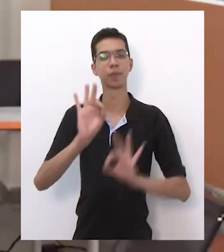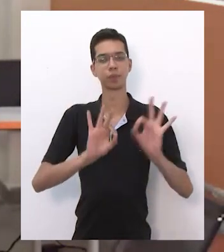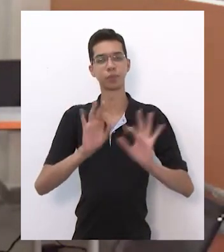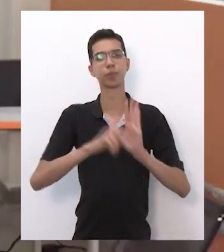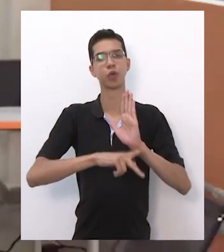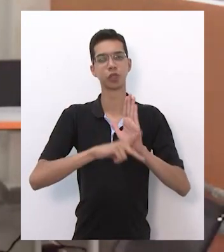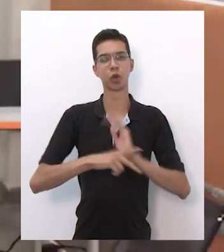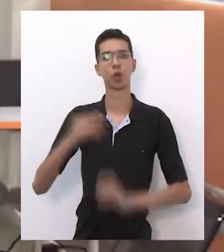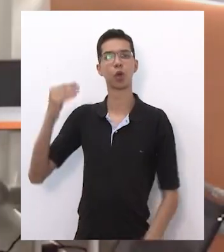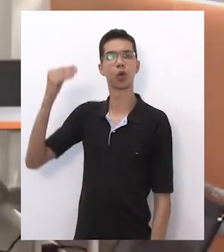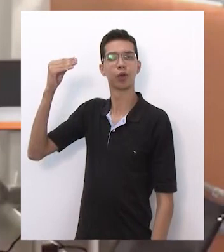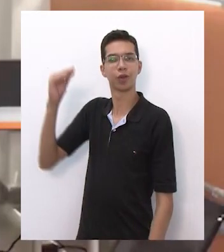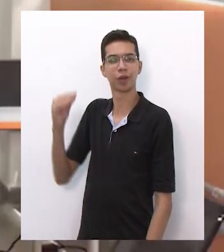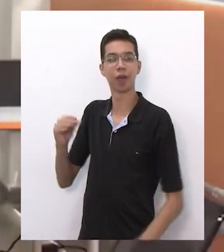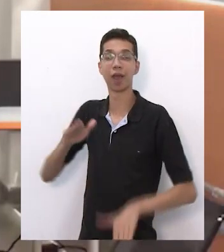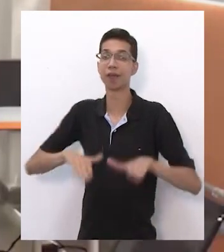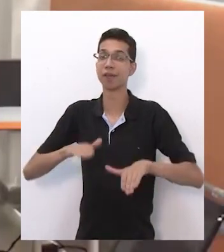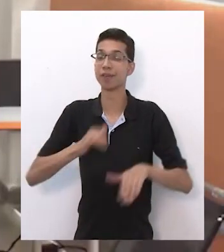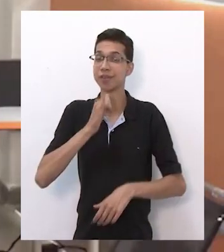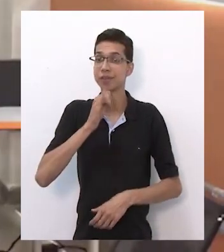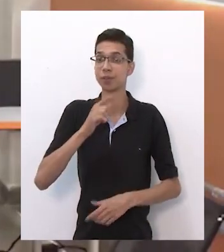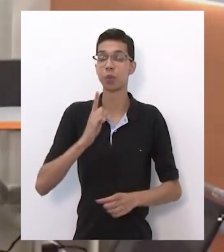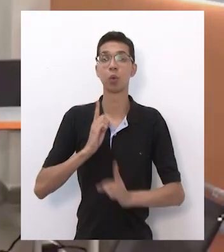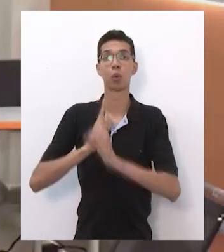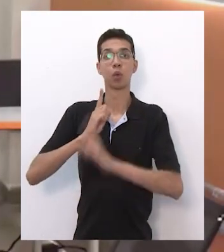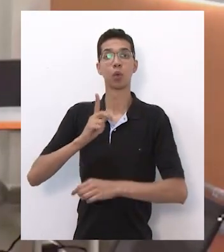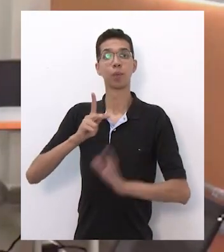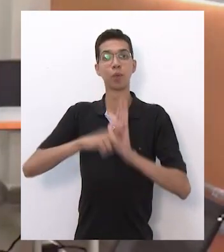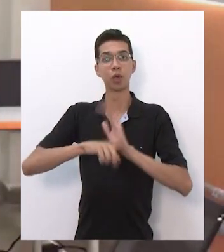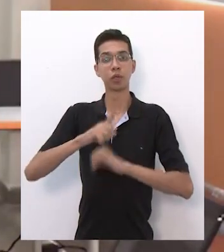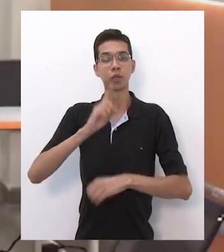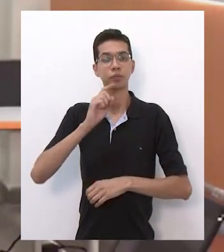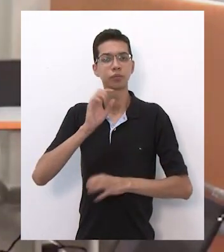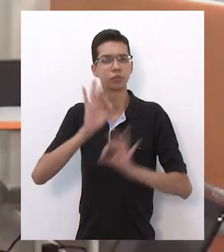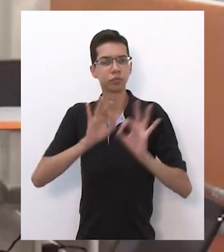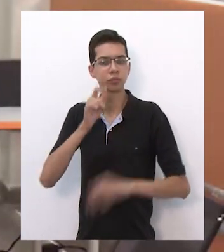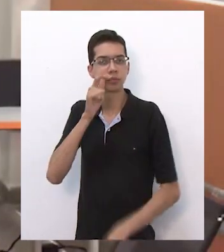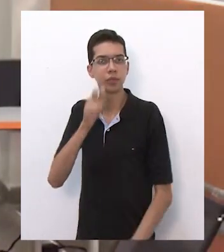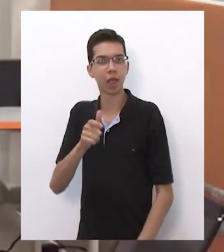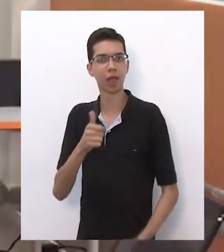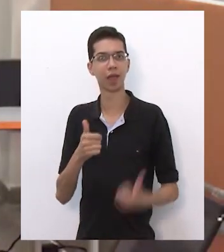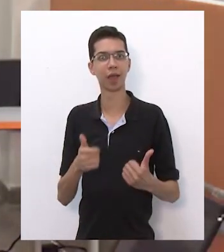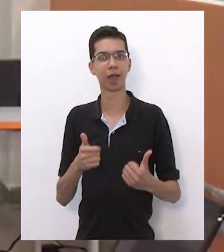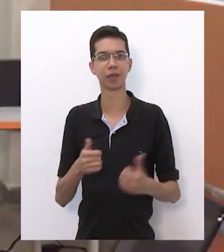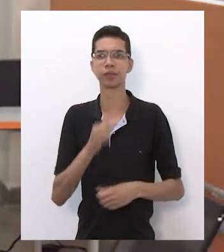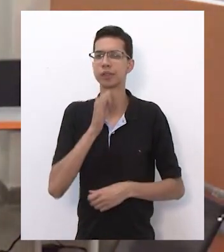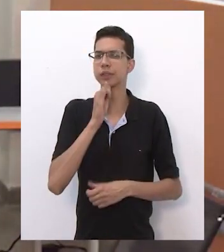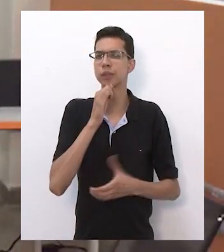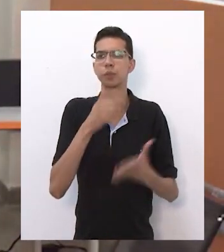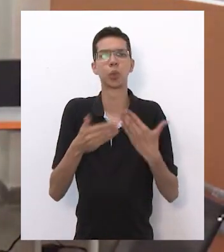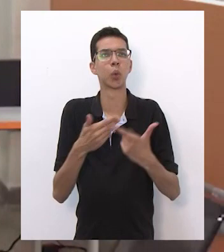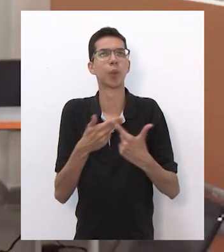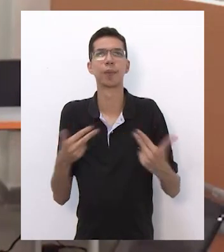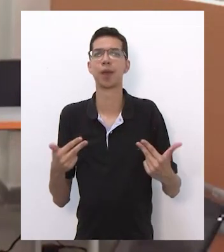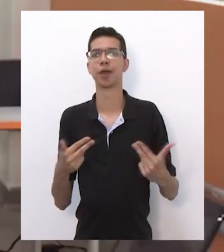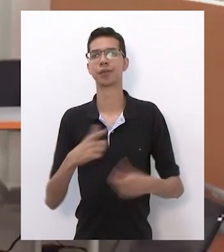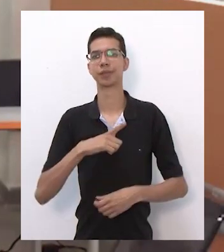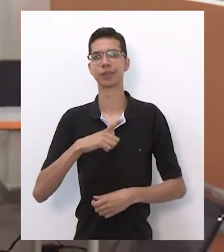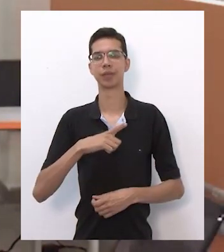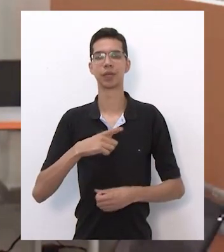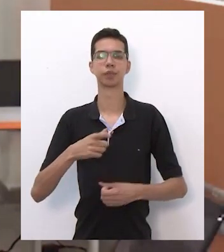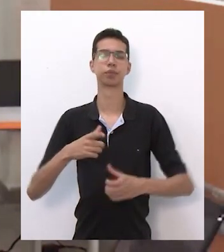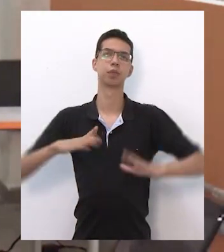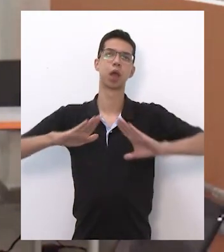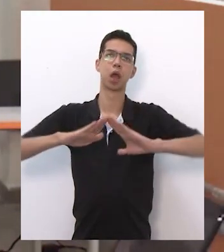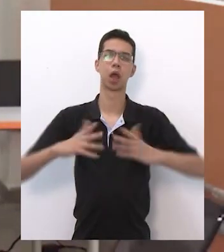repente, você vem aqui, encontrou um projeto que achou interessante, encontrou um dirigível, encontrou uma casa, um dragão,